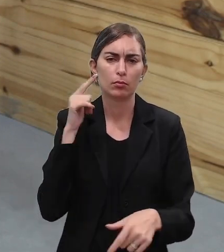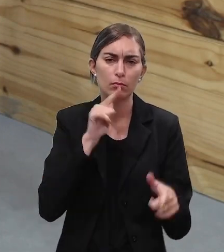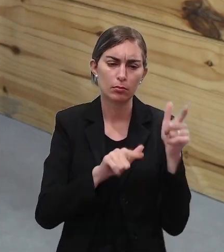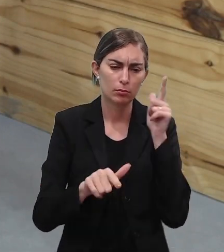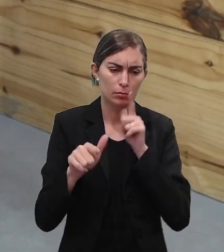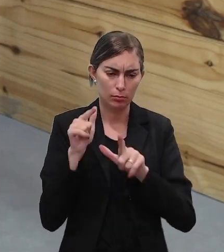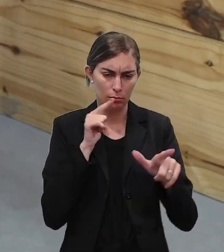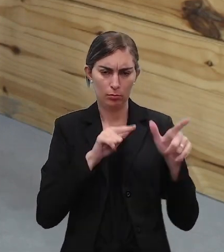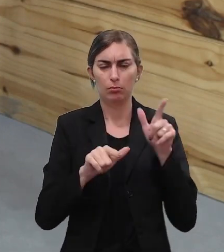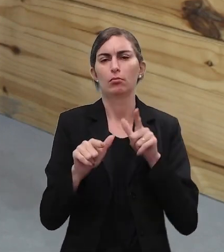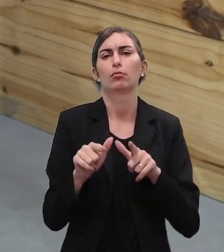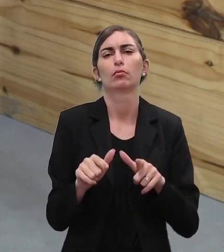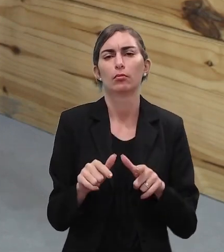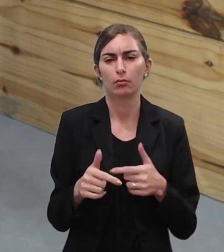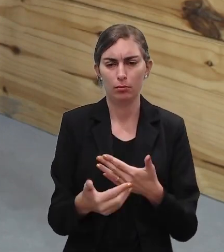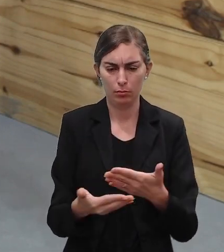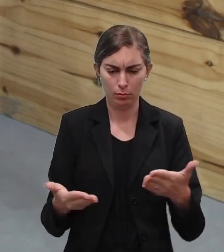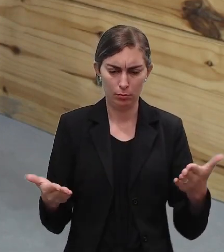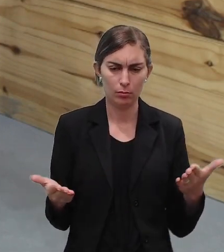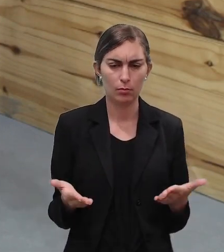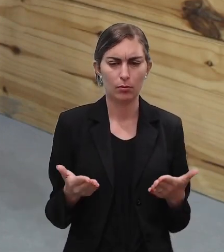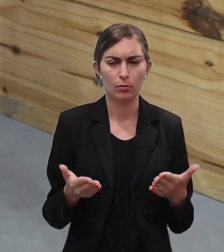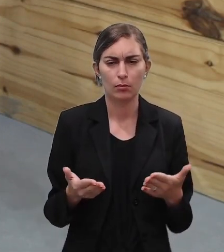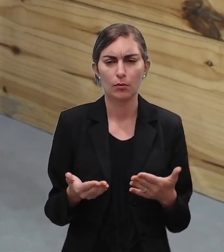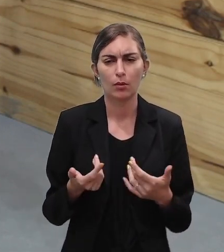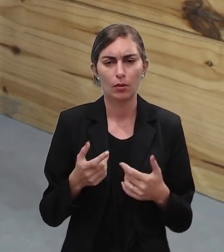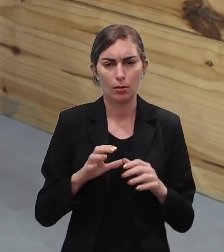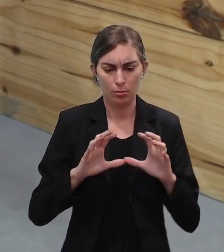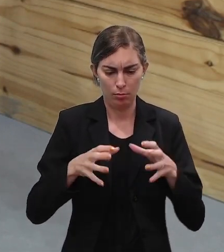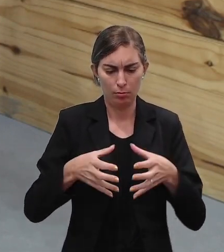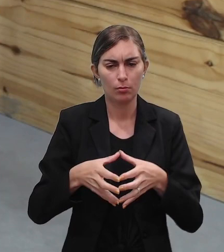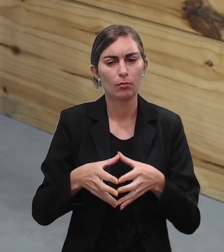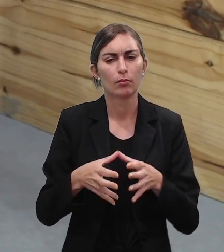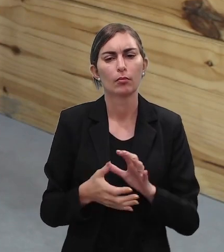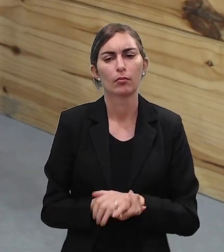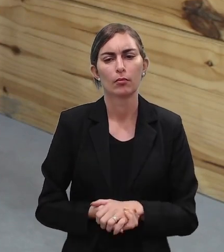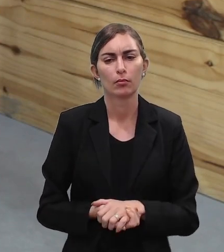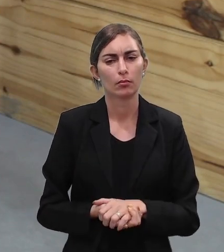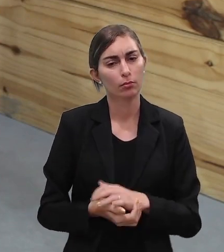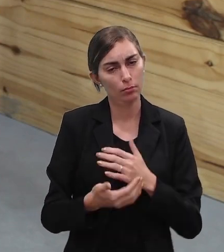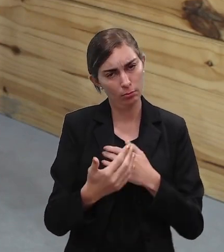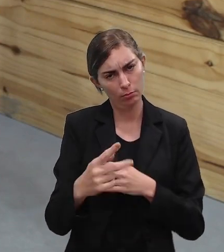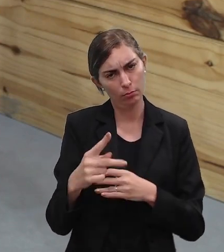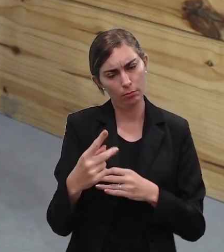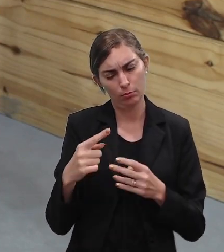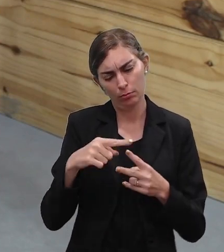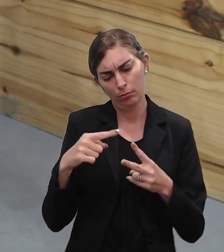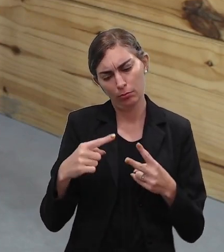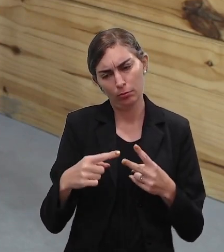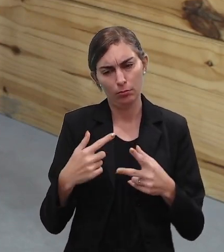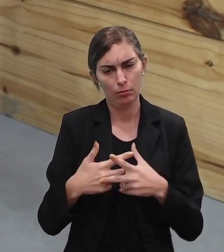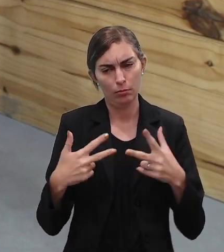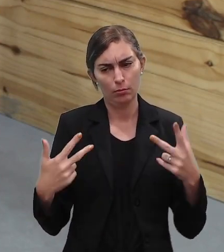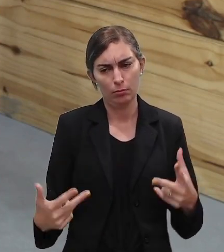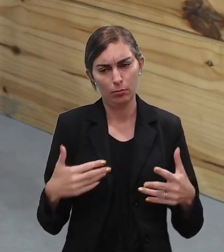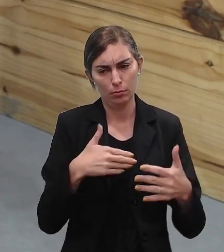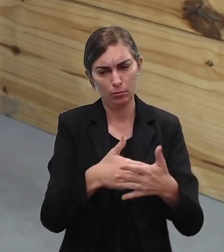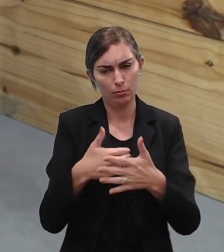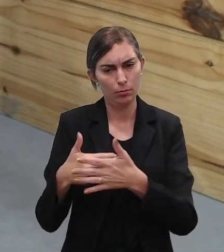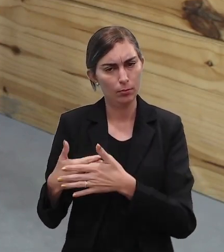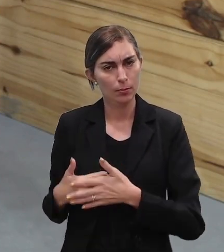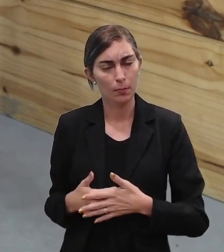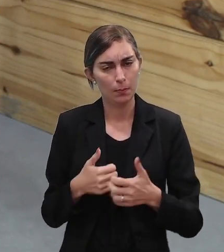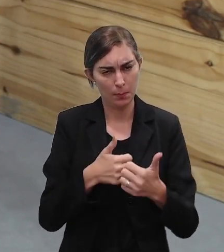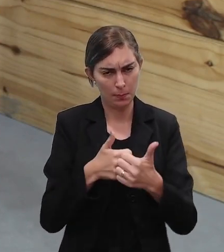recompensas ou resultados devidos para a organização. Essas duas coisas, embora sejam muito próximas, elas